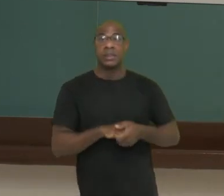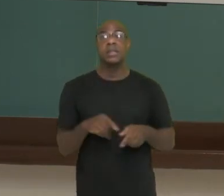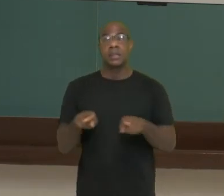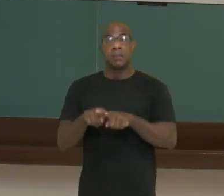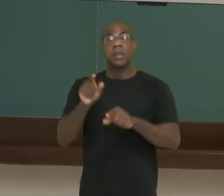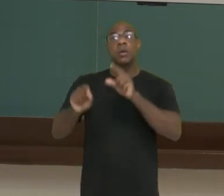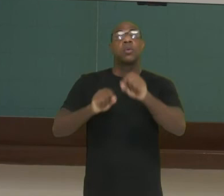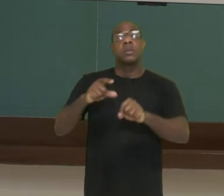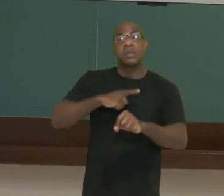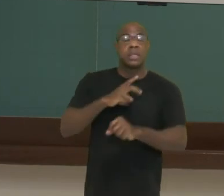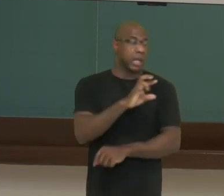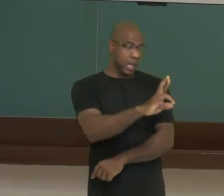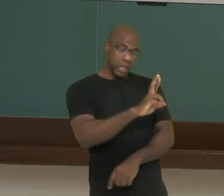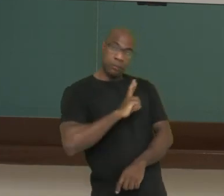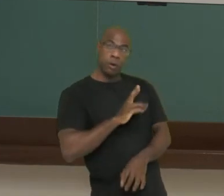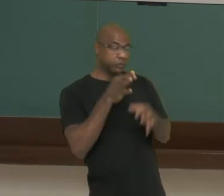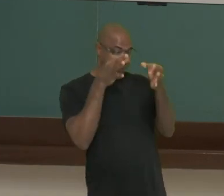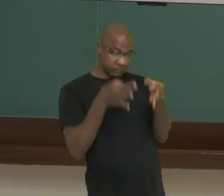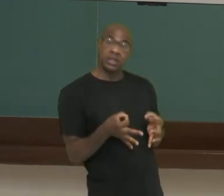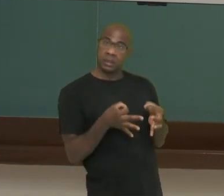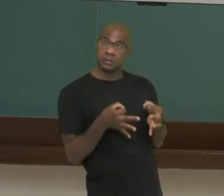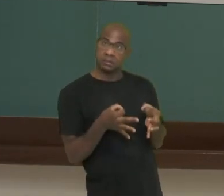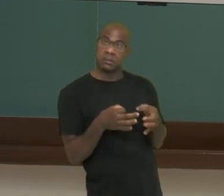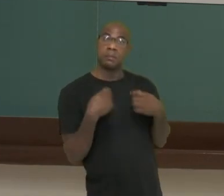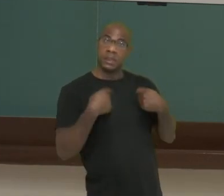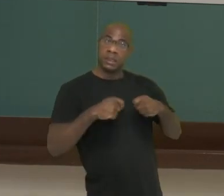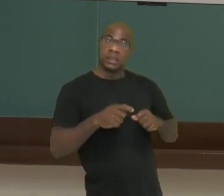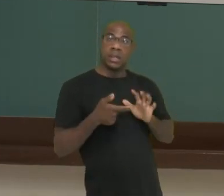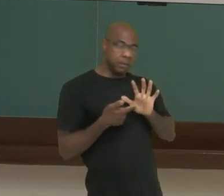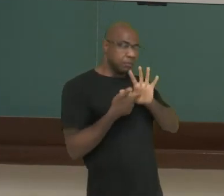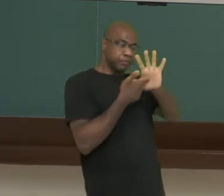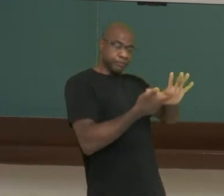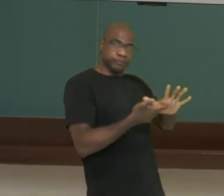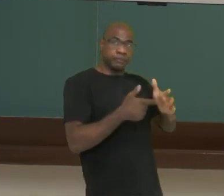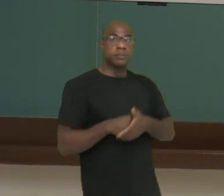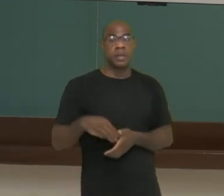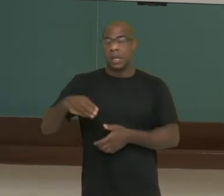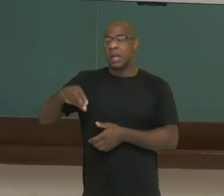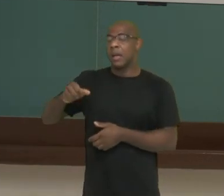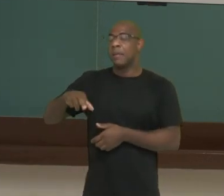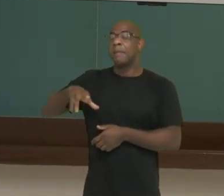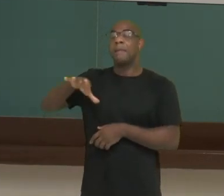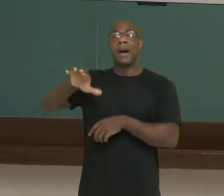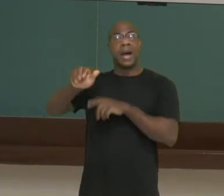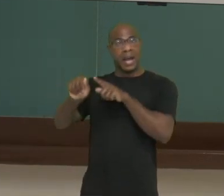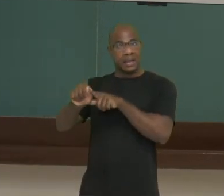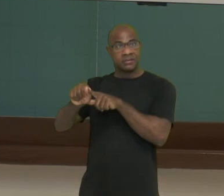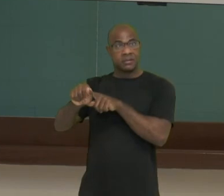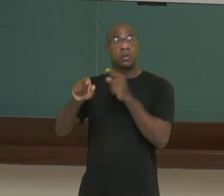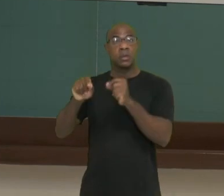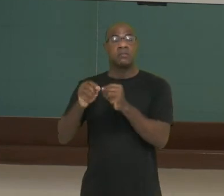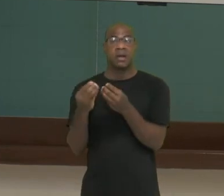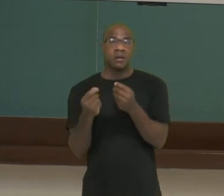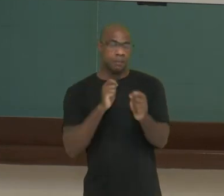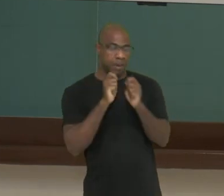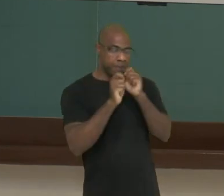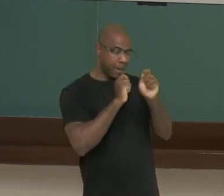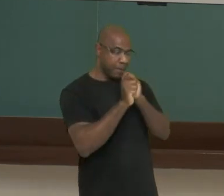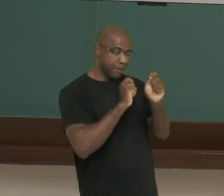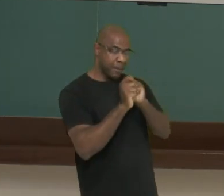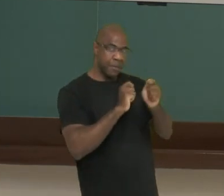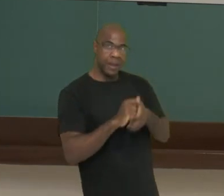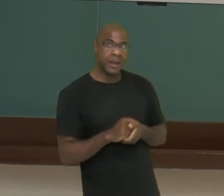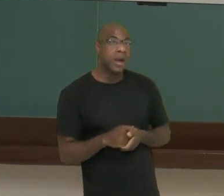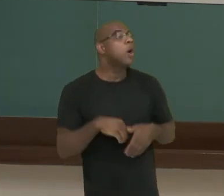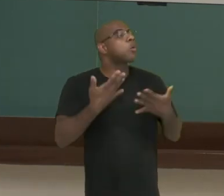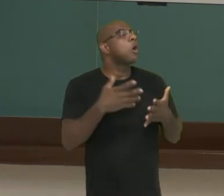acordo e também respondam adequadamente. Então a apresentação da Márcia e dos filhos dela que vão aplicar essa entrevista,